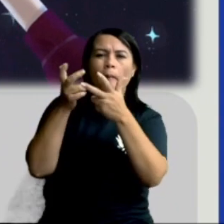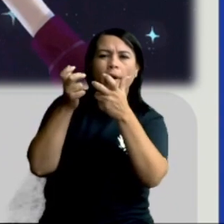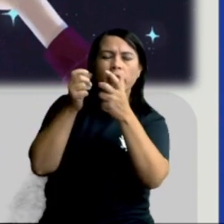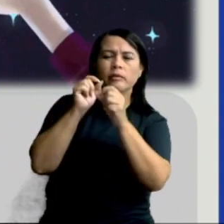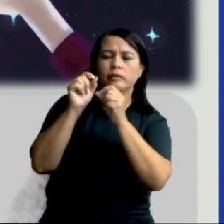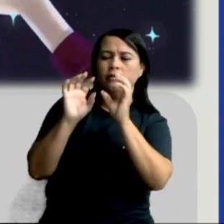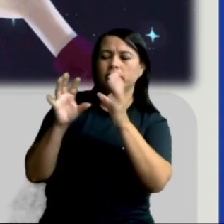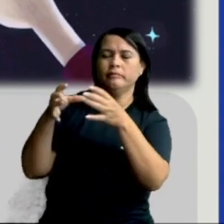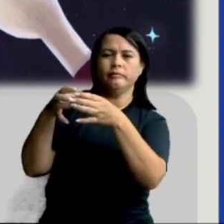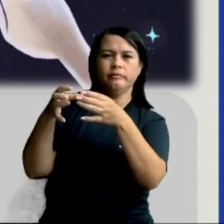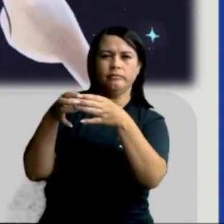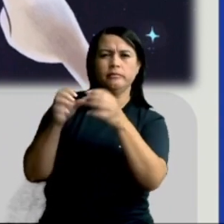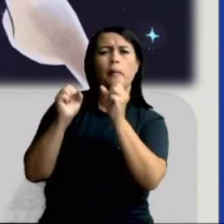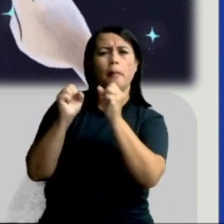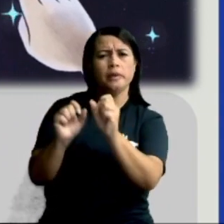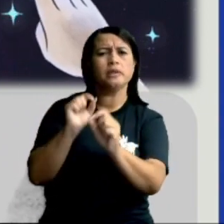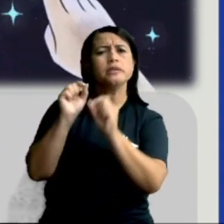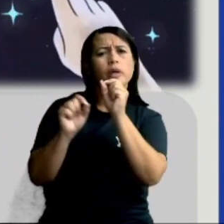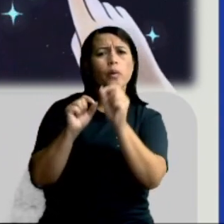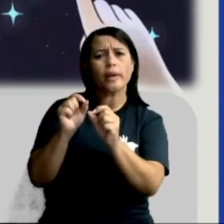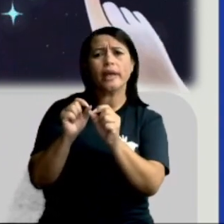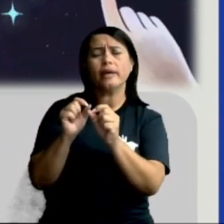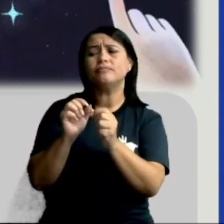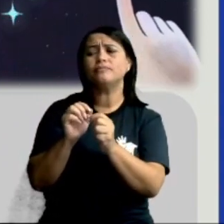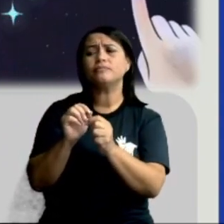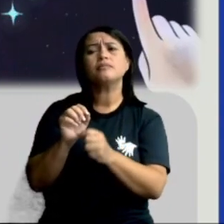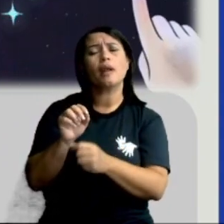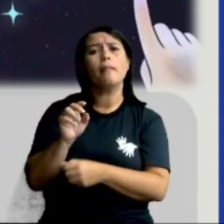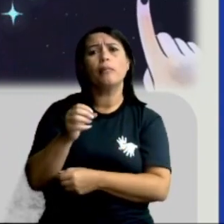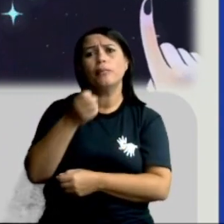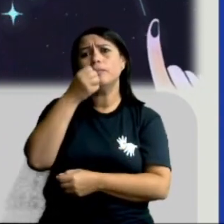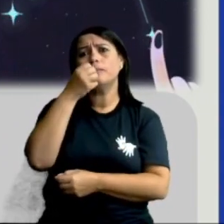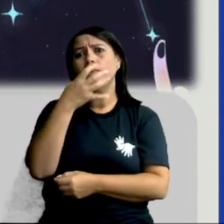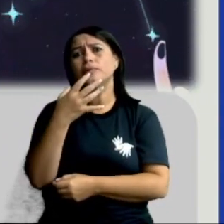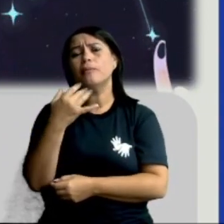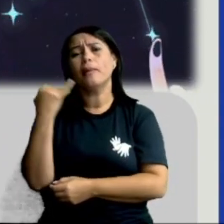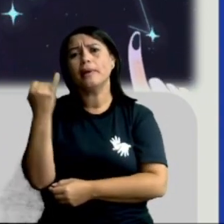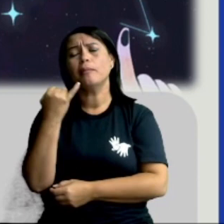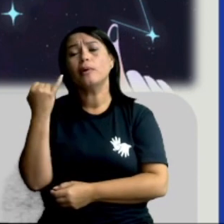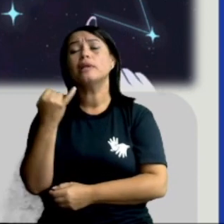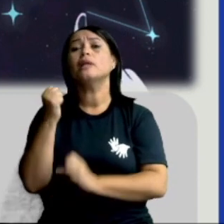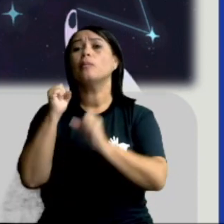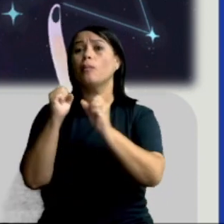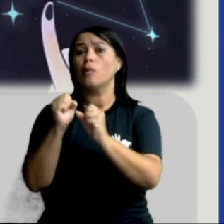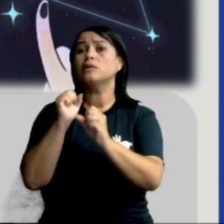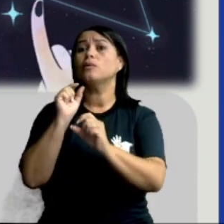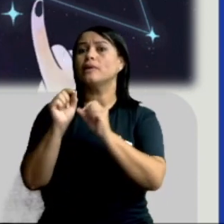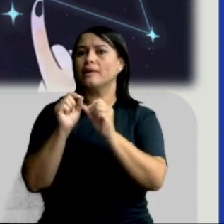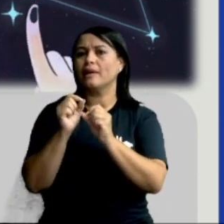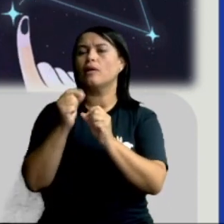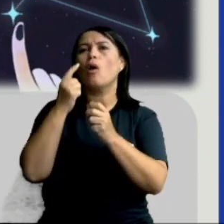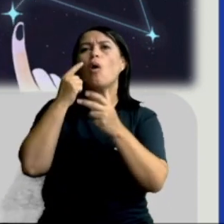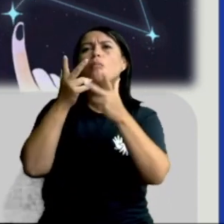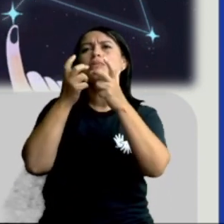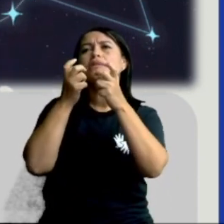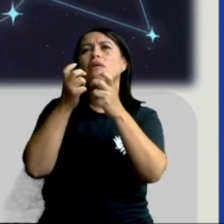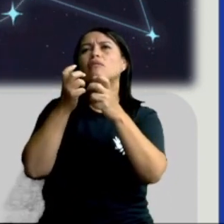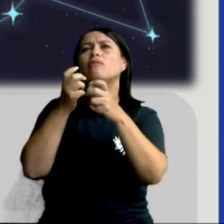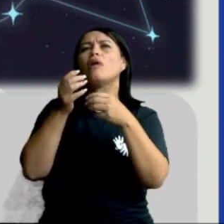as constelações podiam ser úteis. Era possível identificar os períodos de